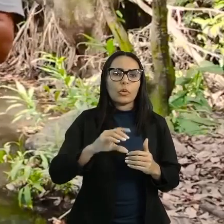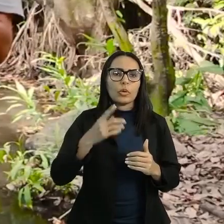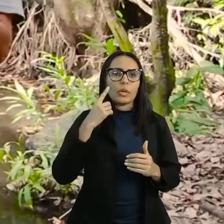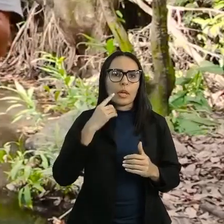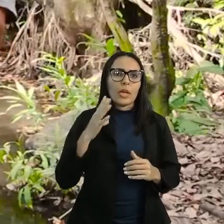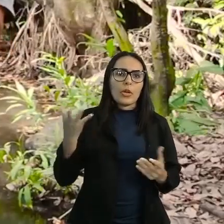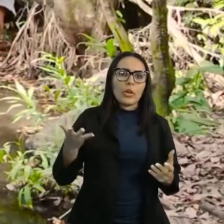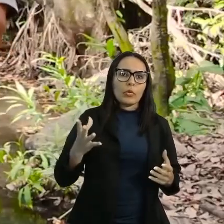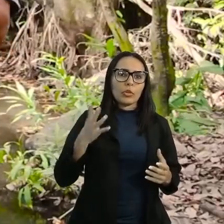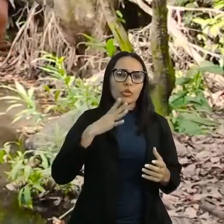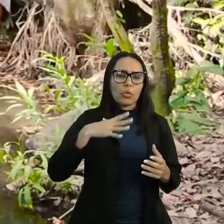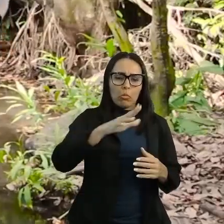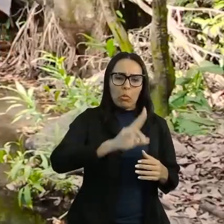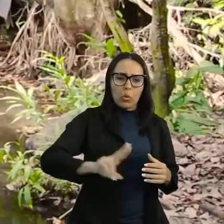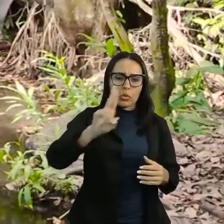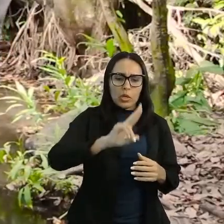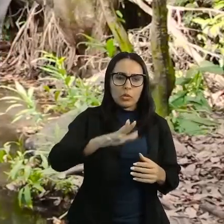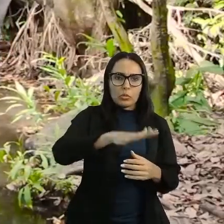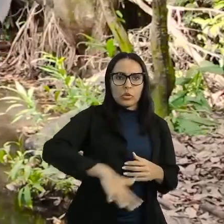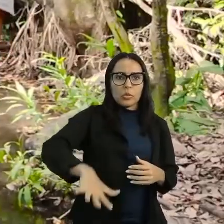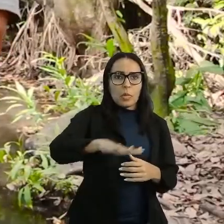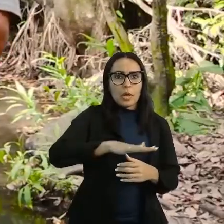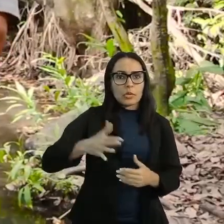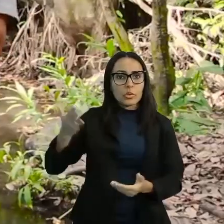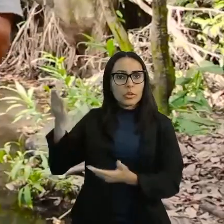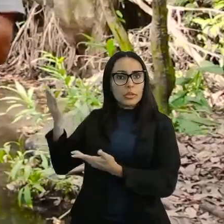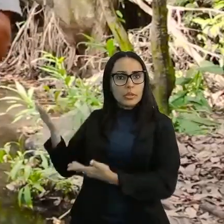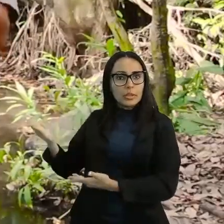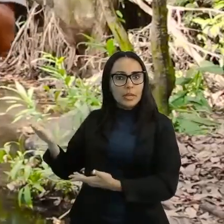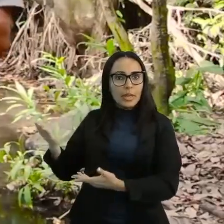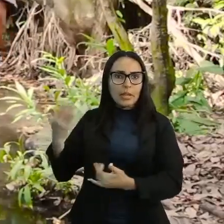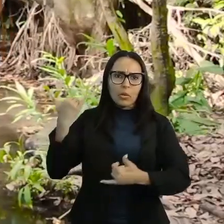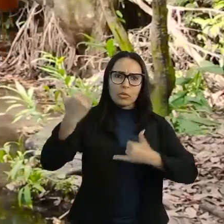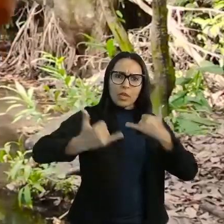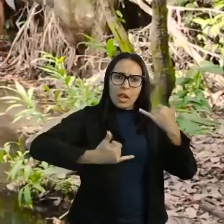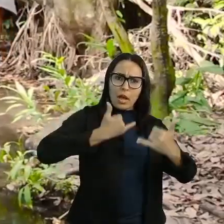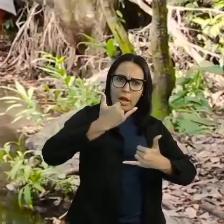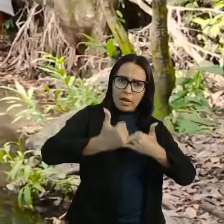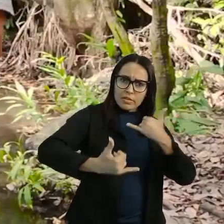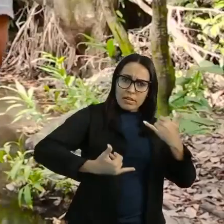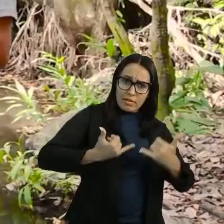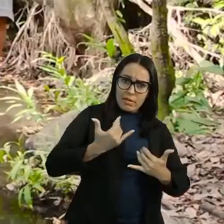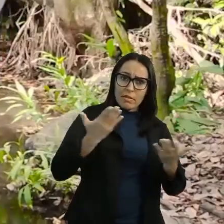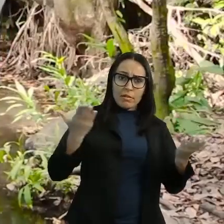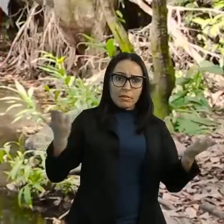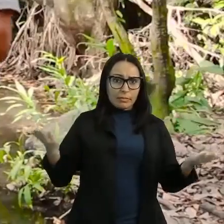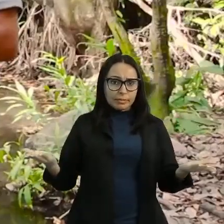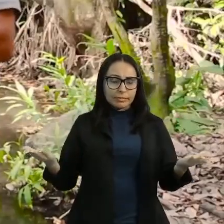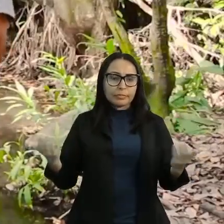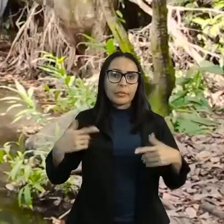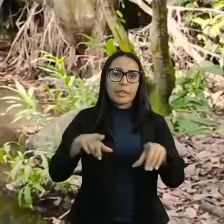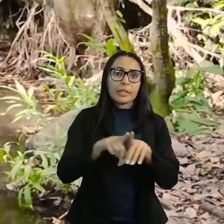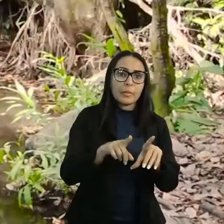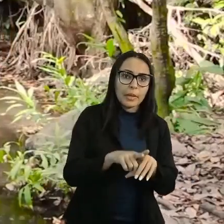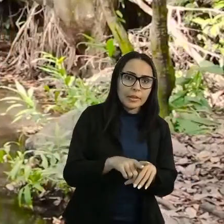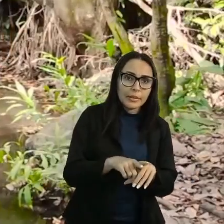né, da vida no campo, de produzir o próprio alimento. Então essa é uma das dificuldades. E relacionado a ela, das